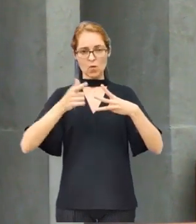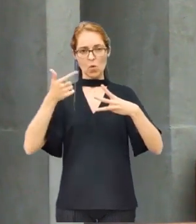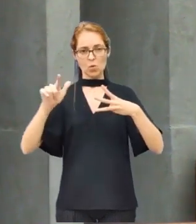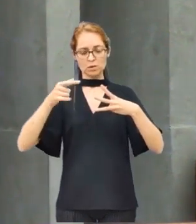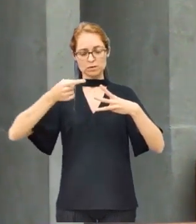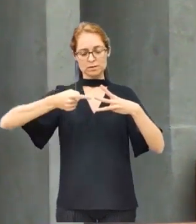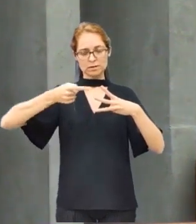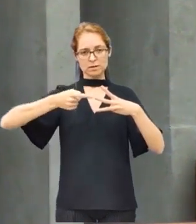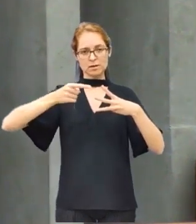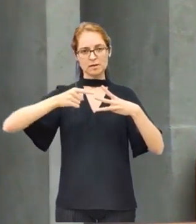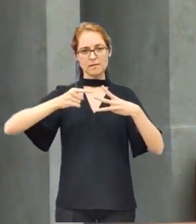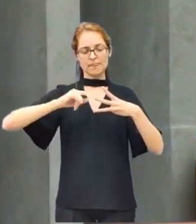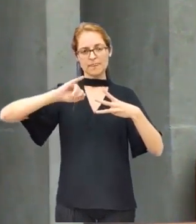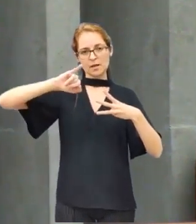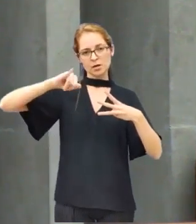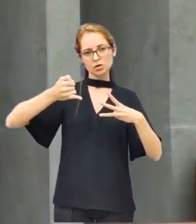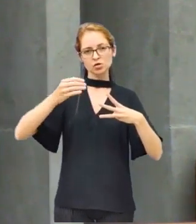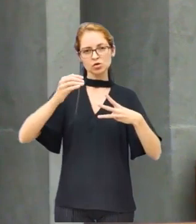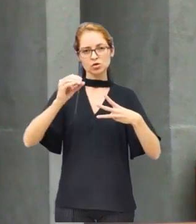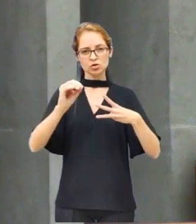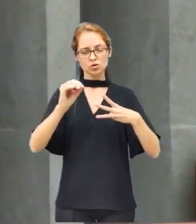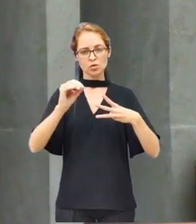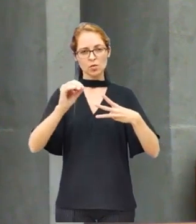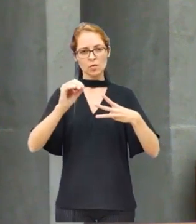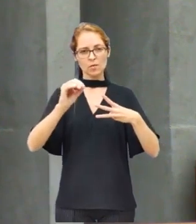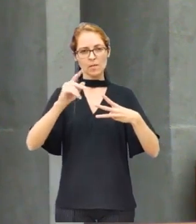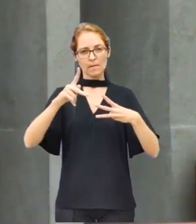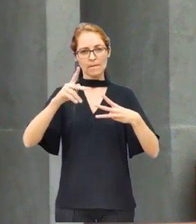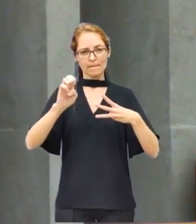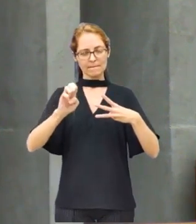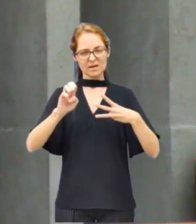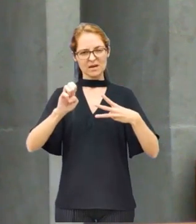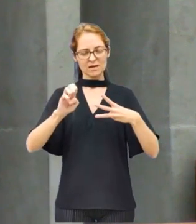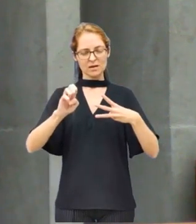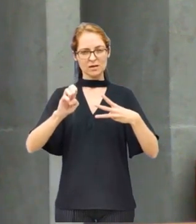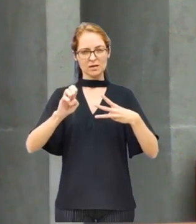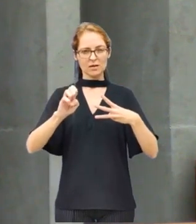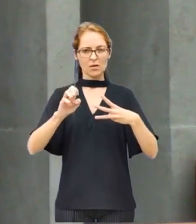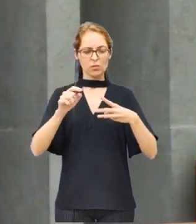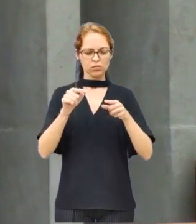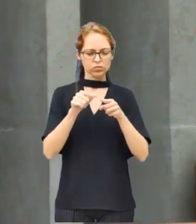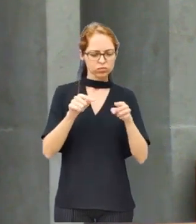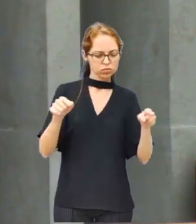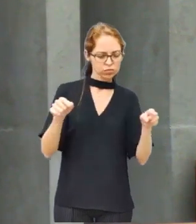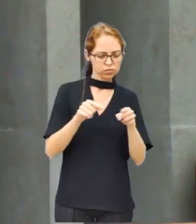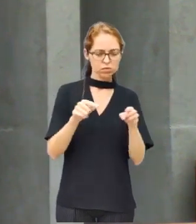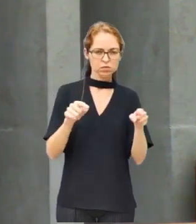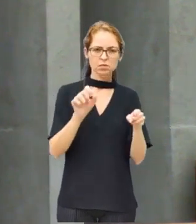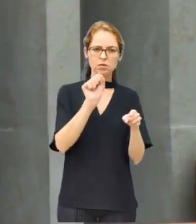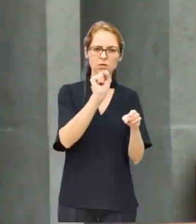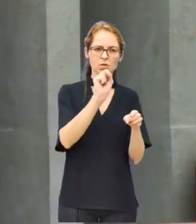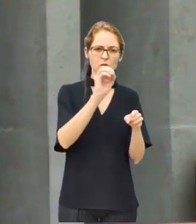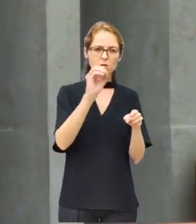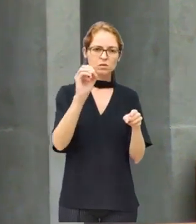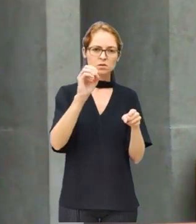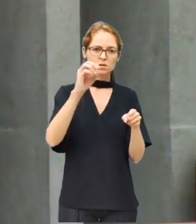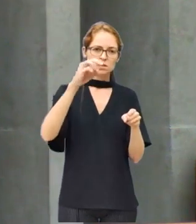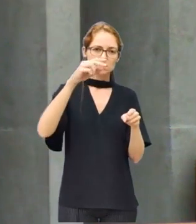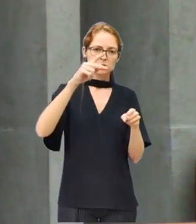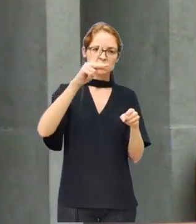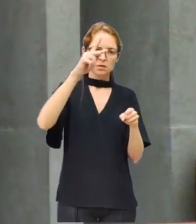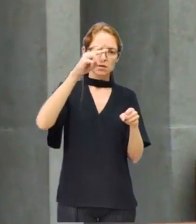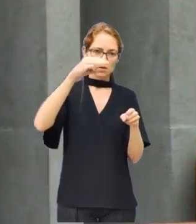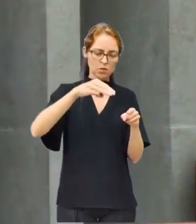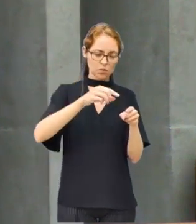que nós encontramos é Jope, e Nínive ficava cerca, mais ou menos, de 800 quilômetros de